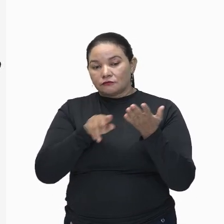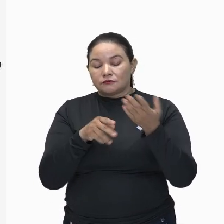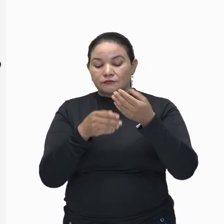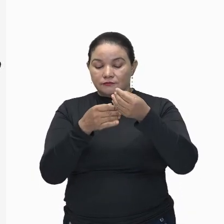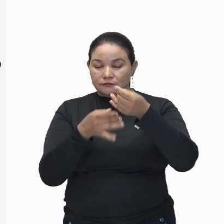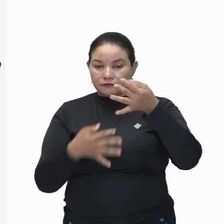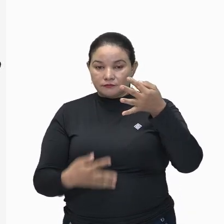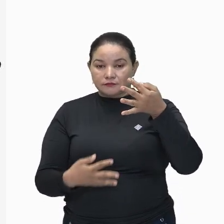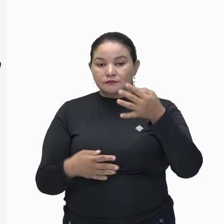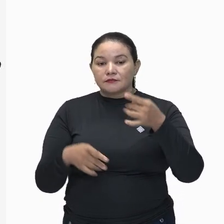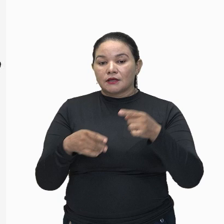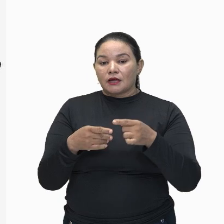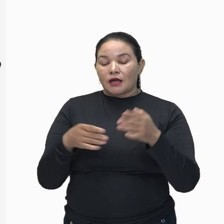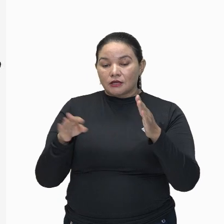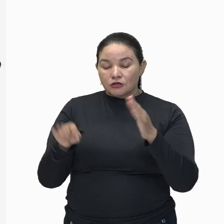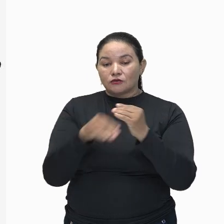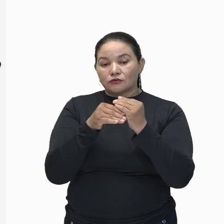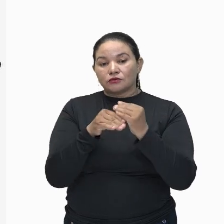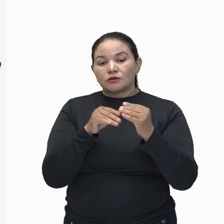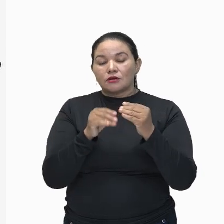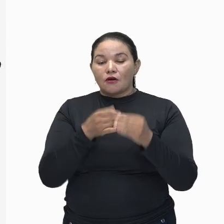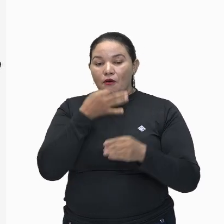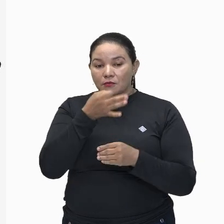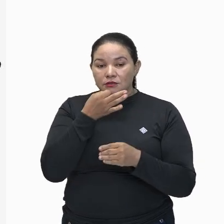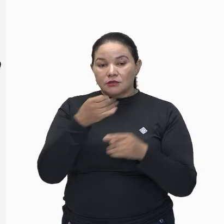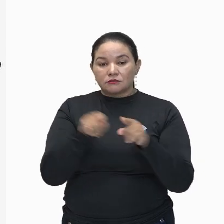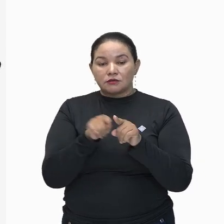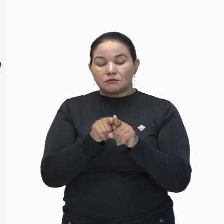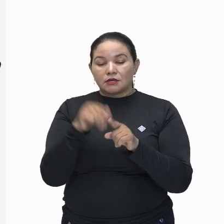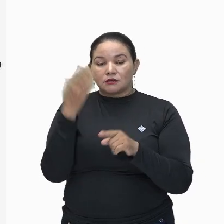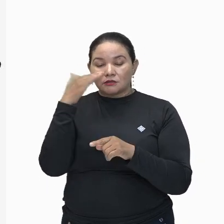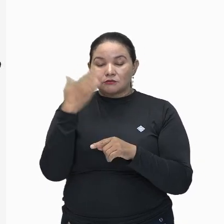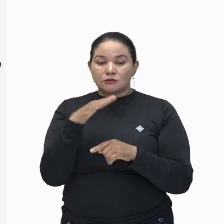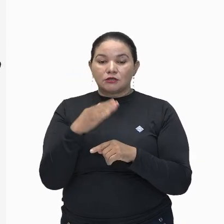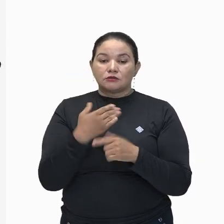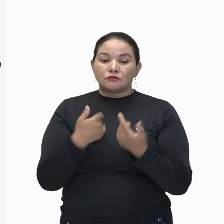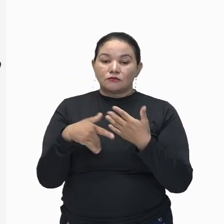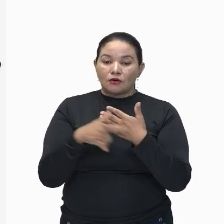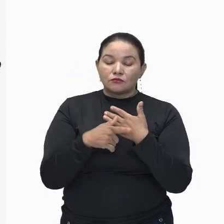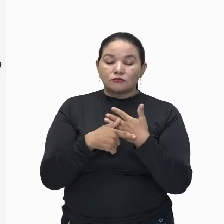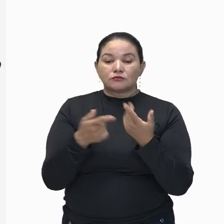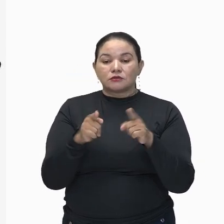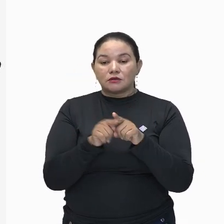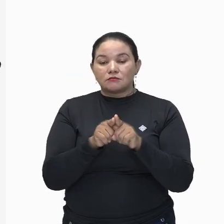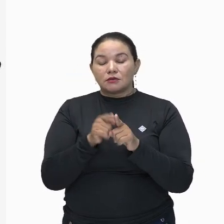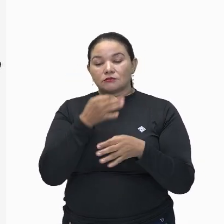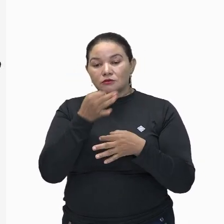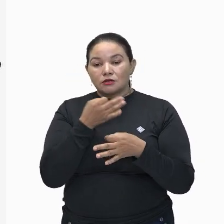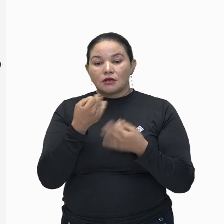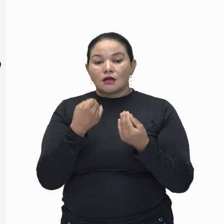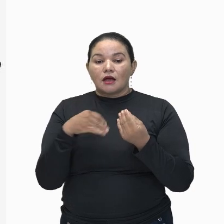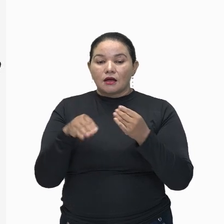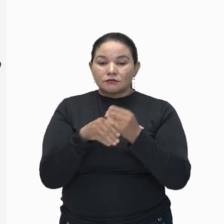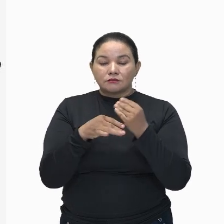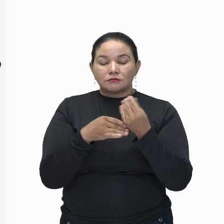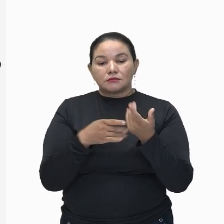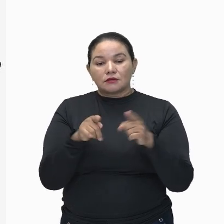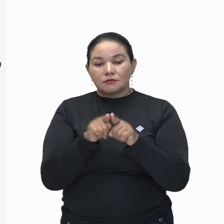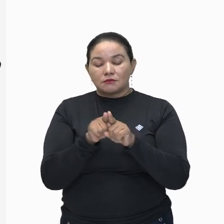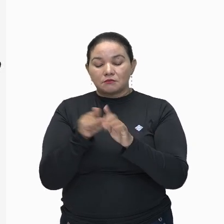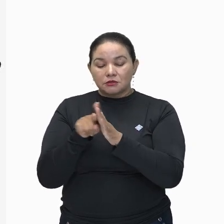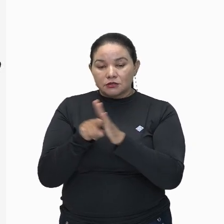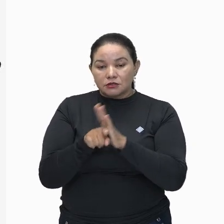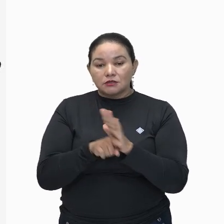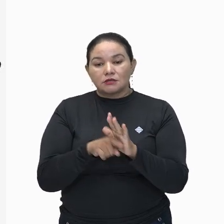pode incluir opiniões, interpretações do autor, entrevistas, depoimentos, análise de dados e pesquisas,